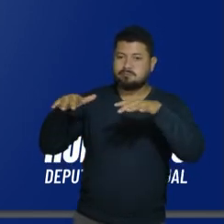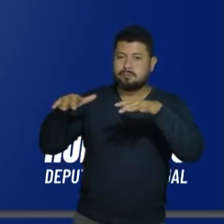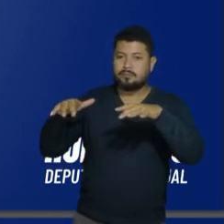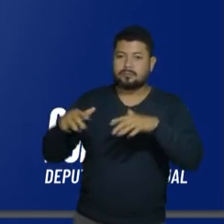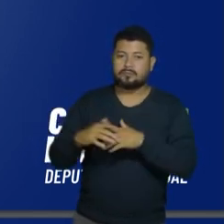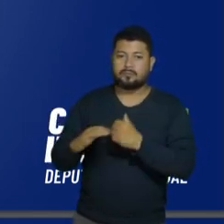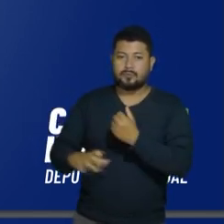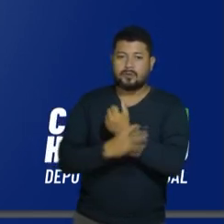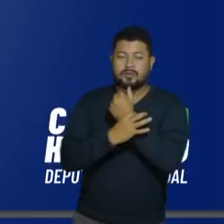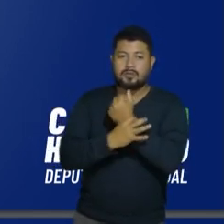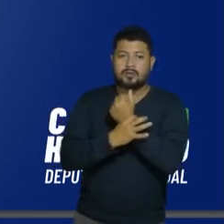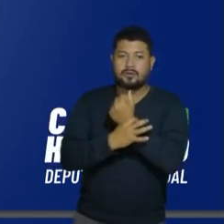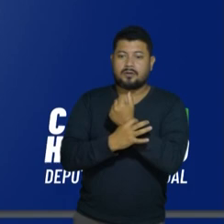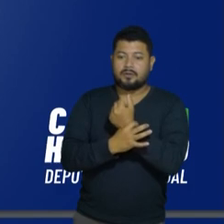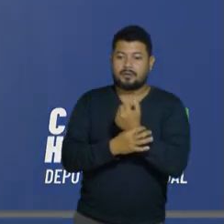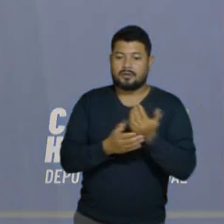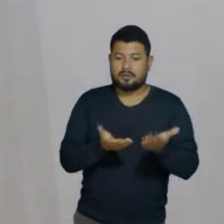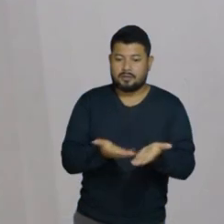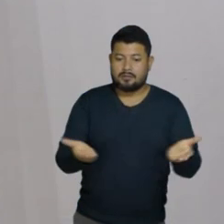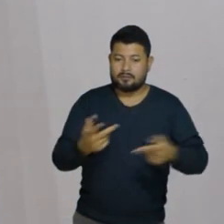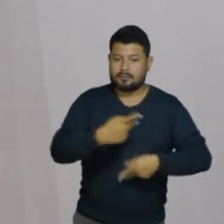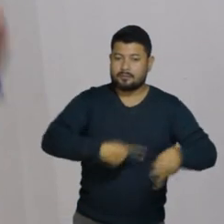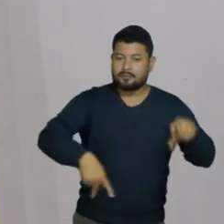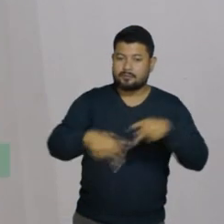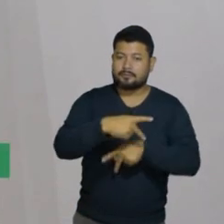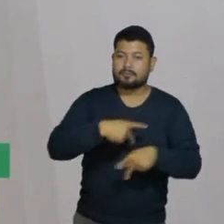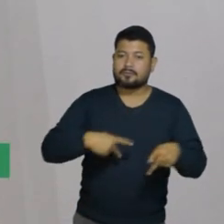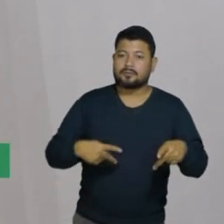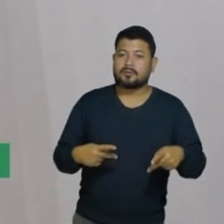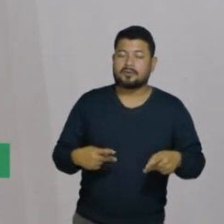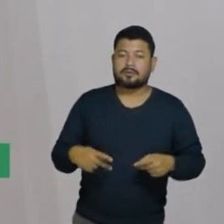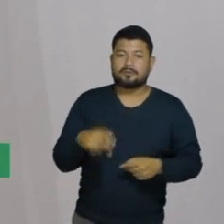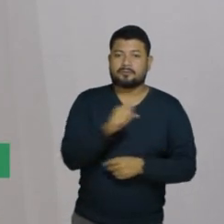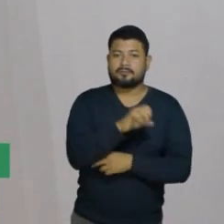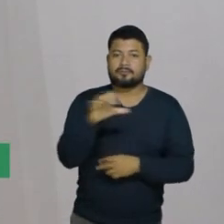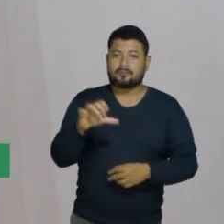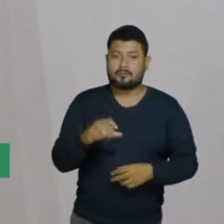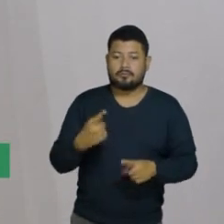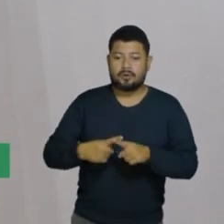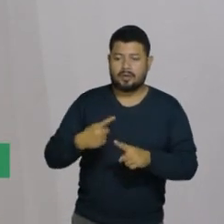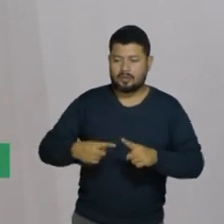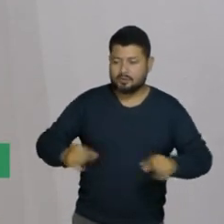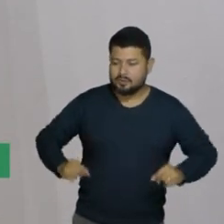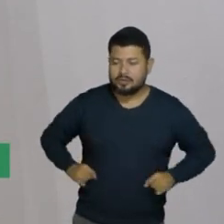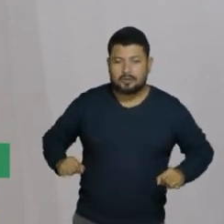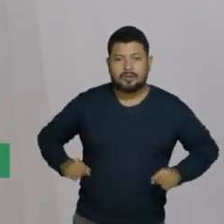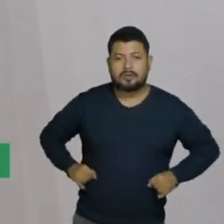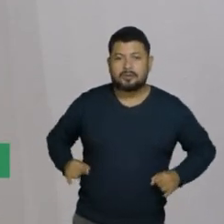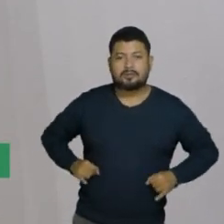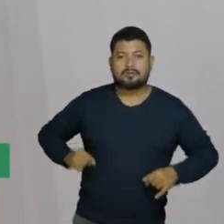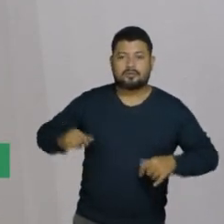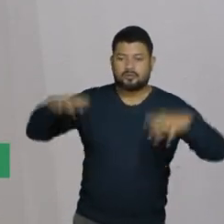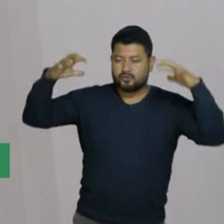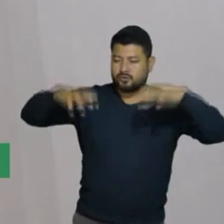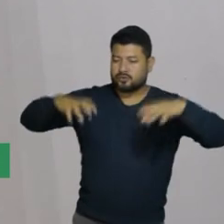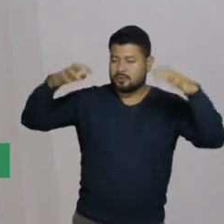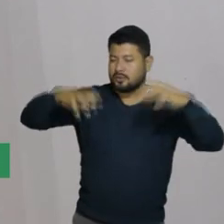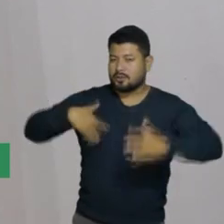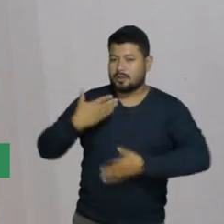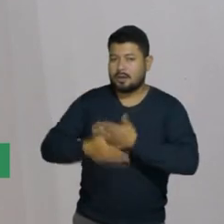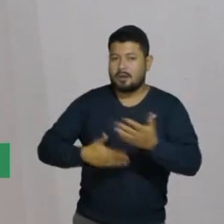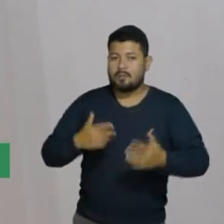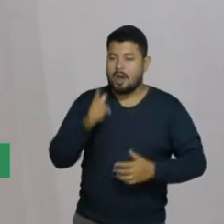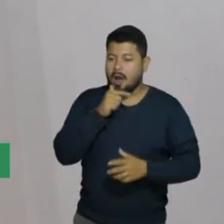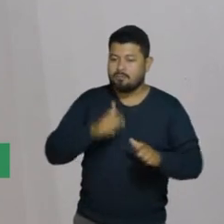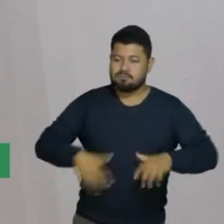segurança ao catarinense do estado de Santa Catarina que sofre todos os anos com esse problema.